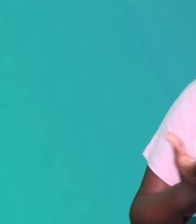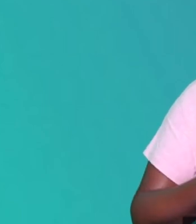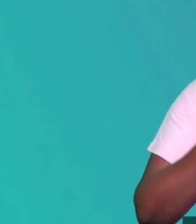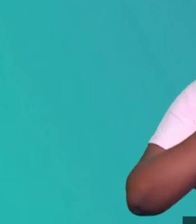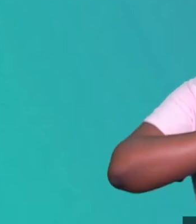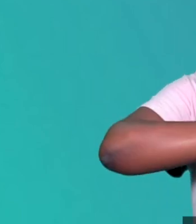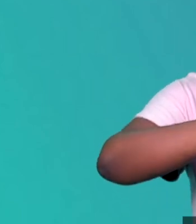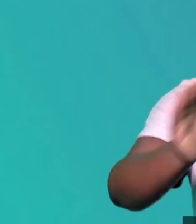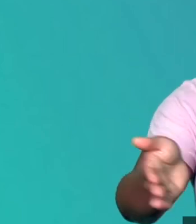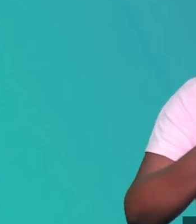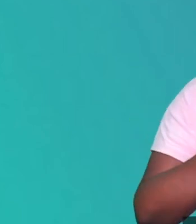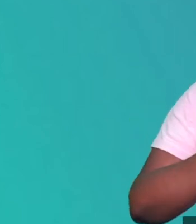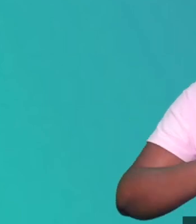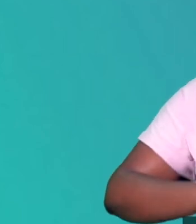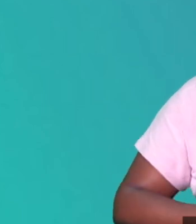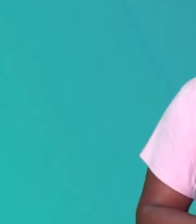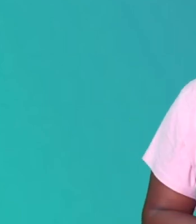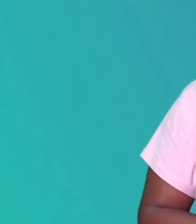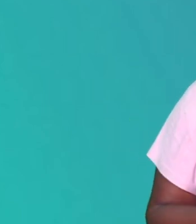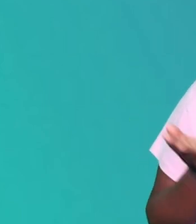Vamos dizer juntos?